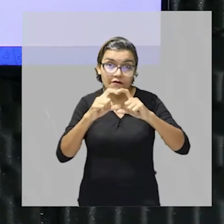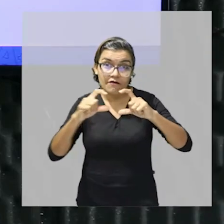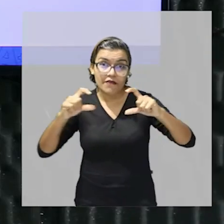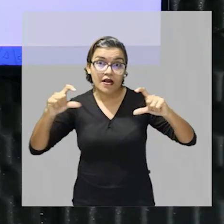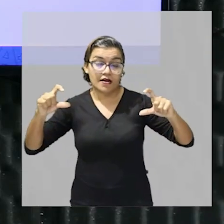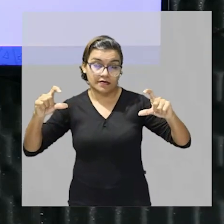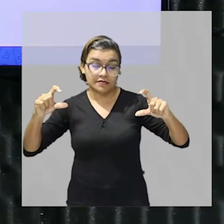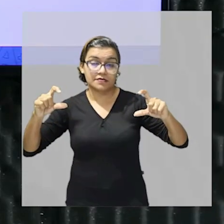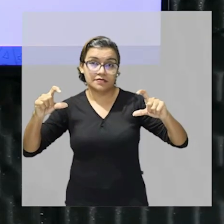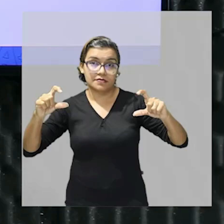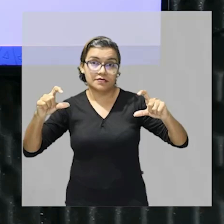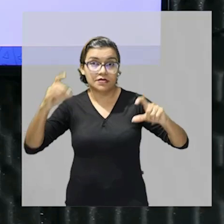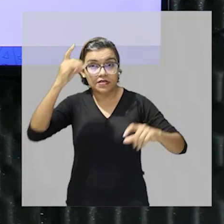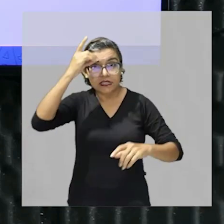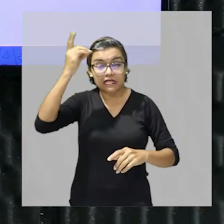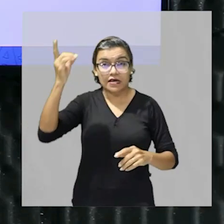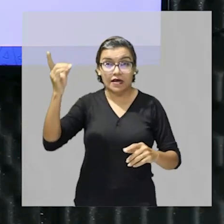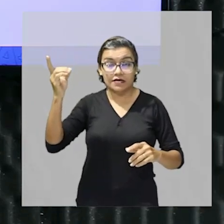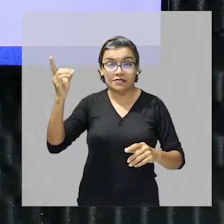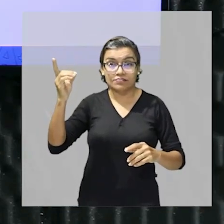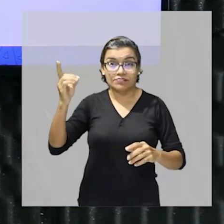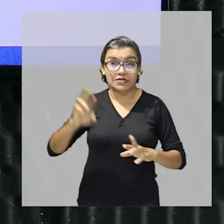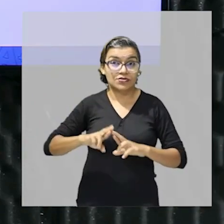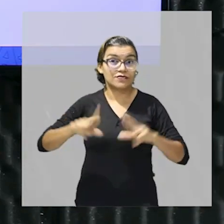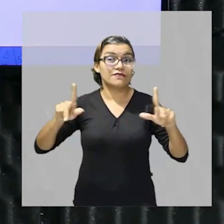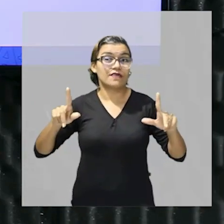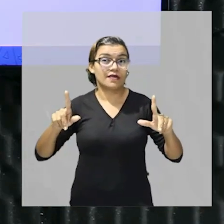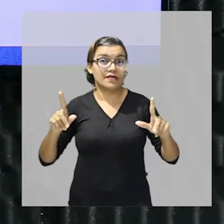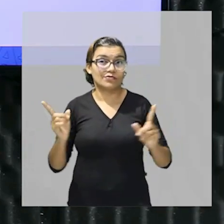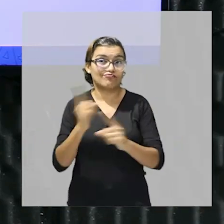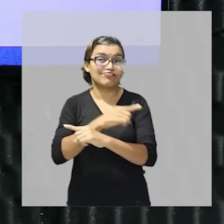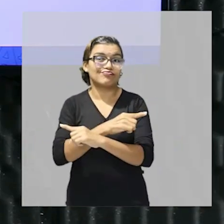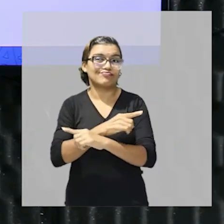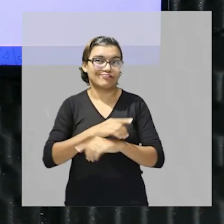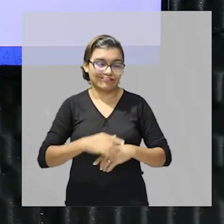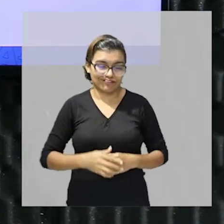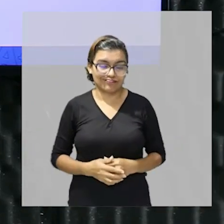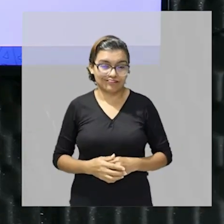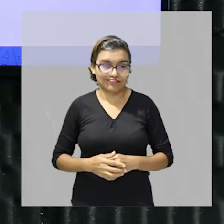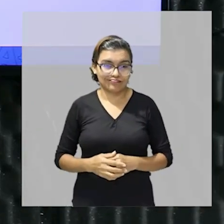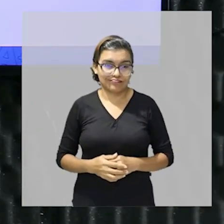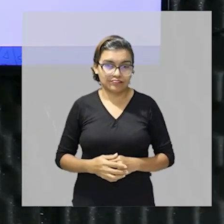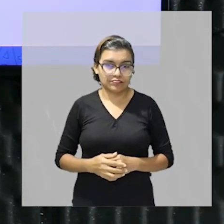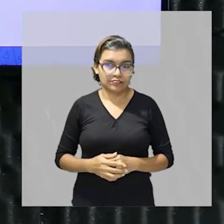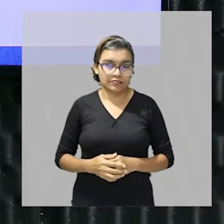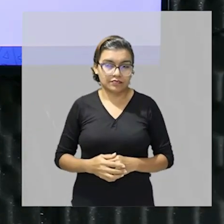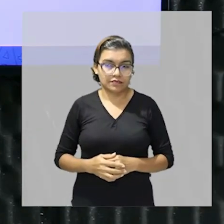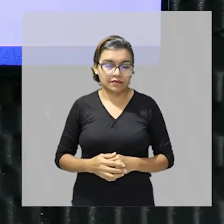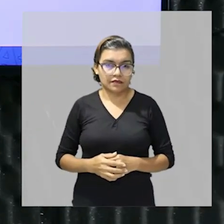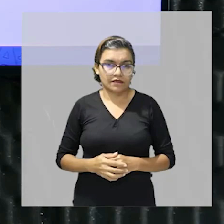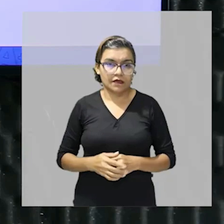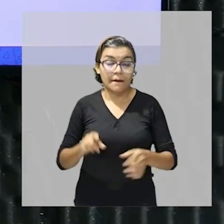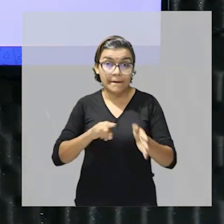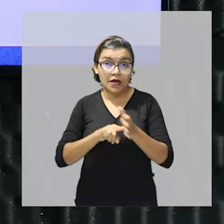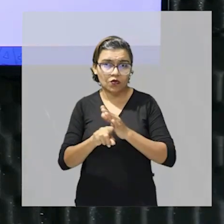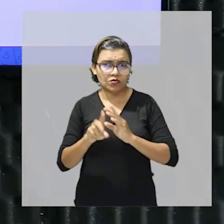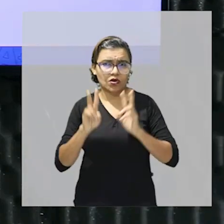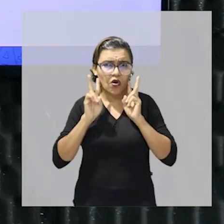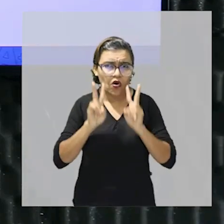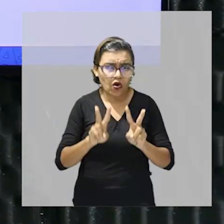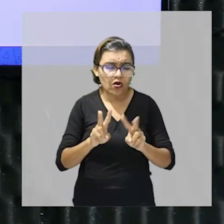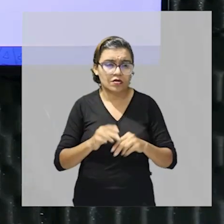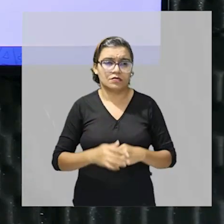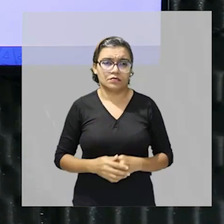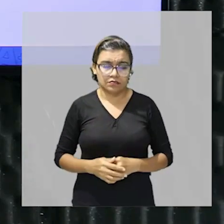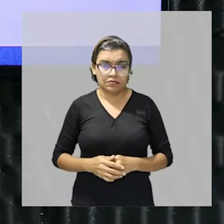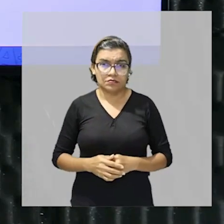ideias contrastantes, ideias opostas entre si. Então, olha só esse tipo de questão, pessoal. Para